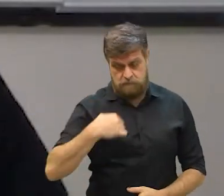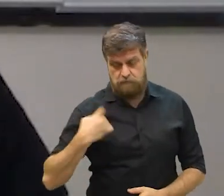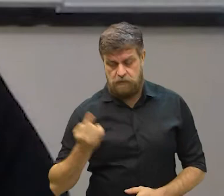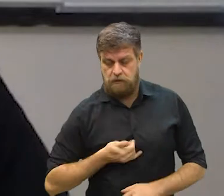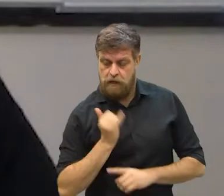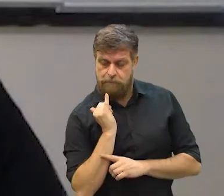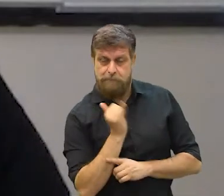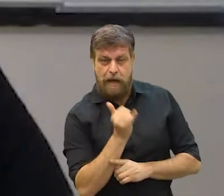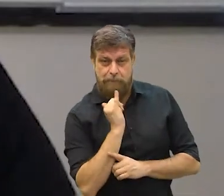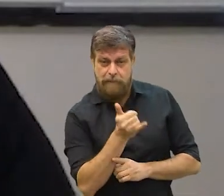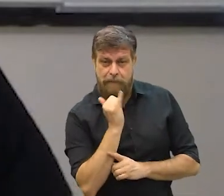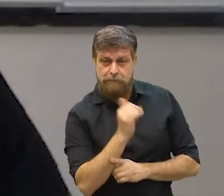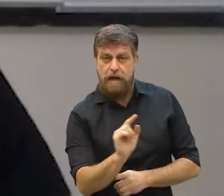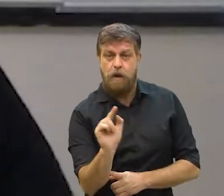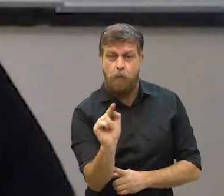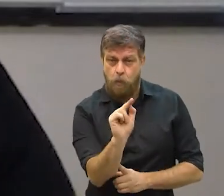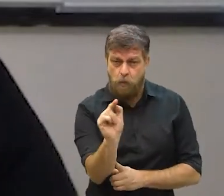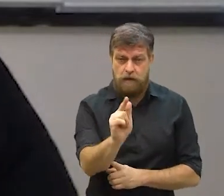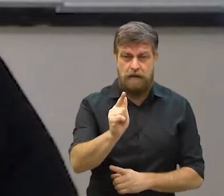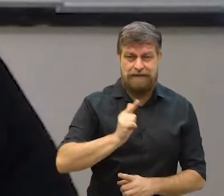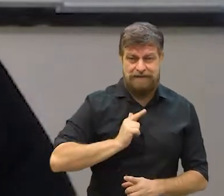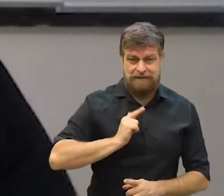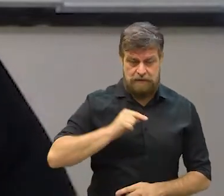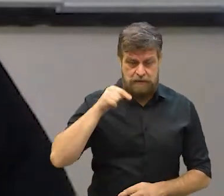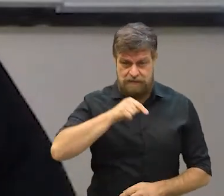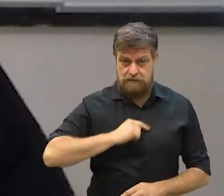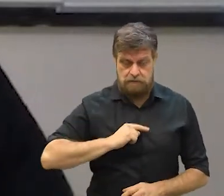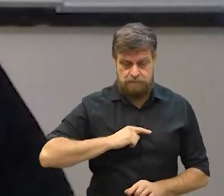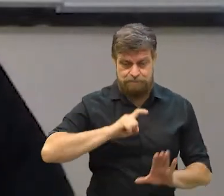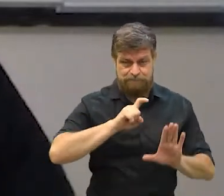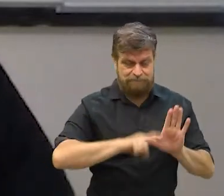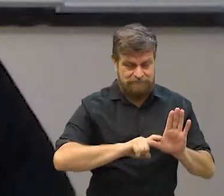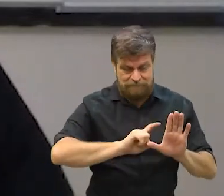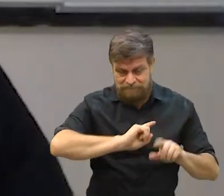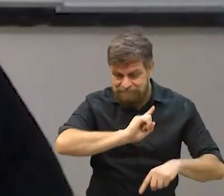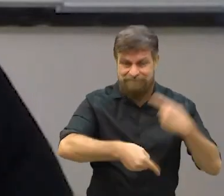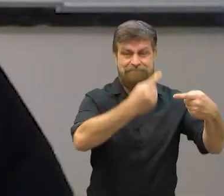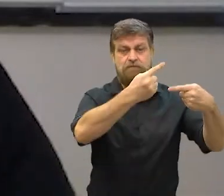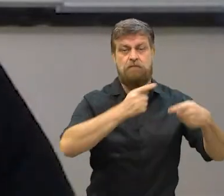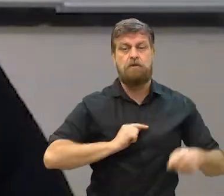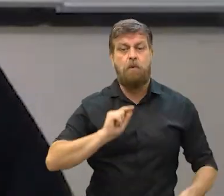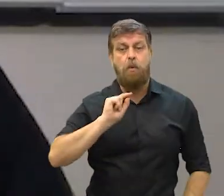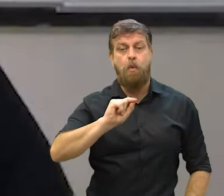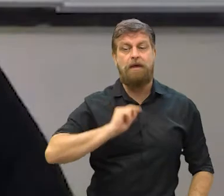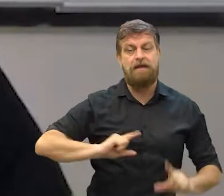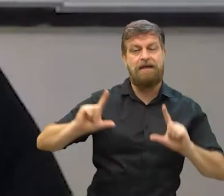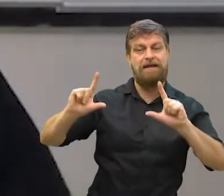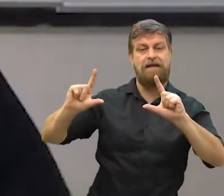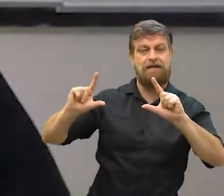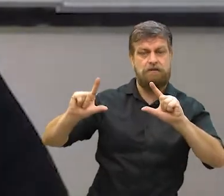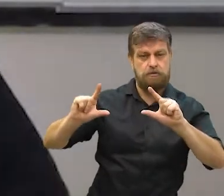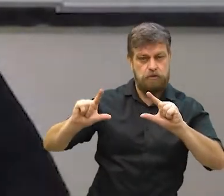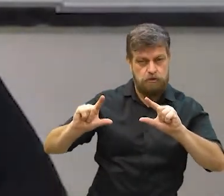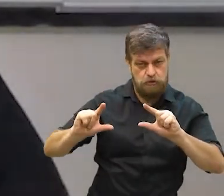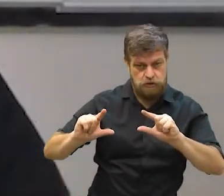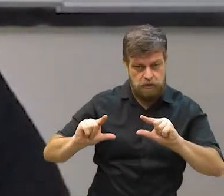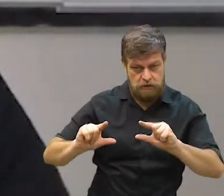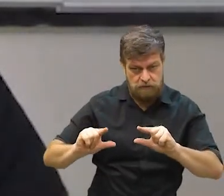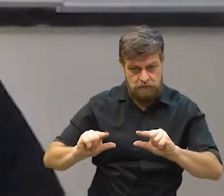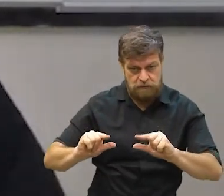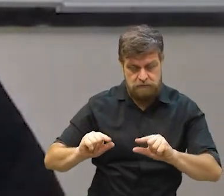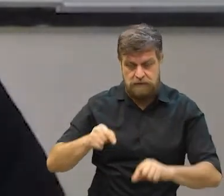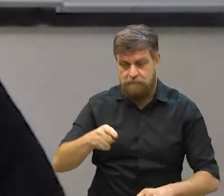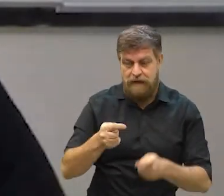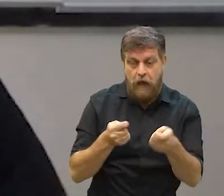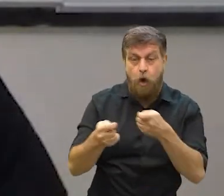nós citarmos que um dos grandes benefícios é a diminuição da dose necessária de